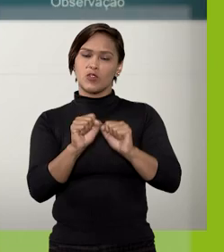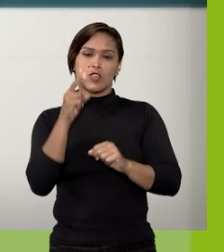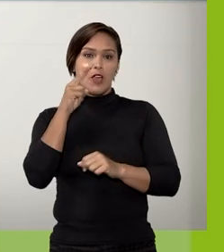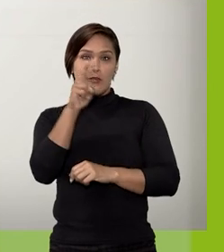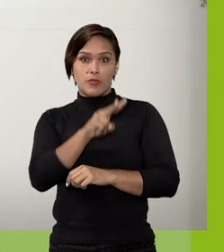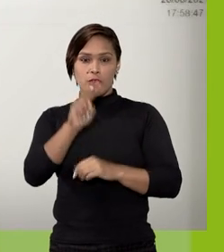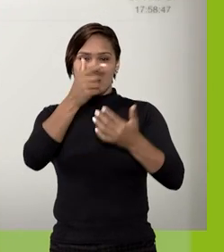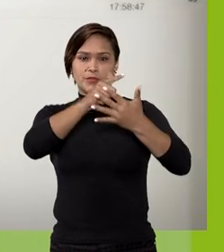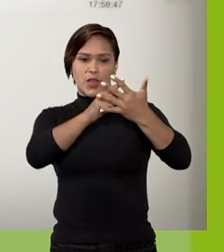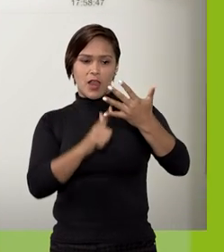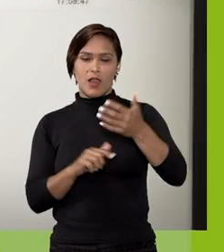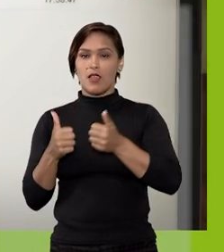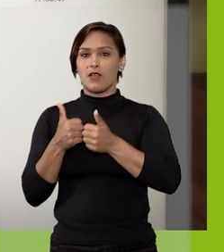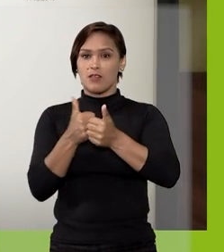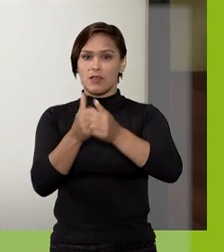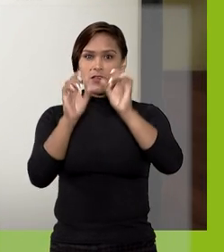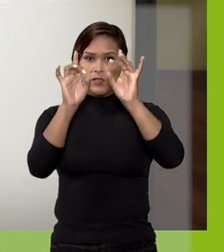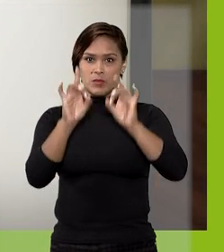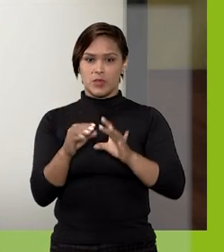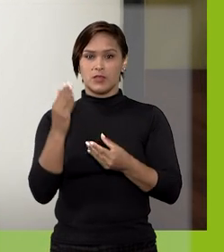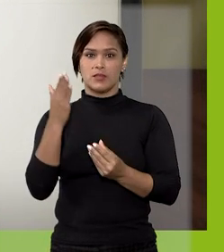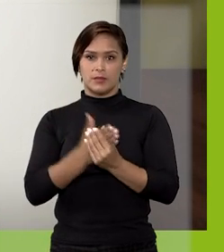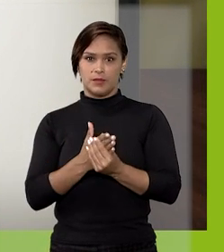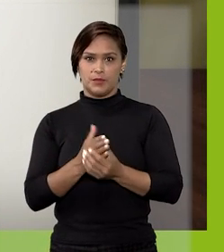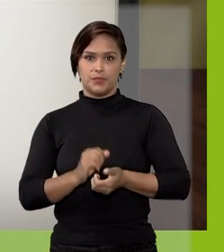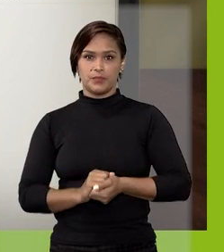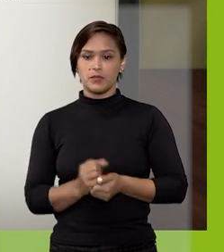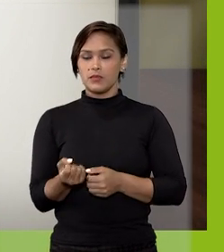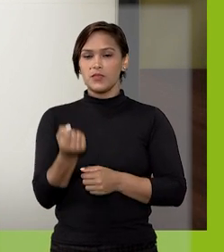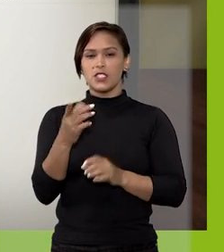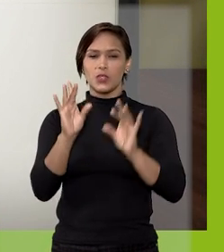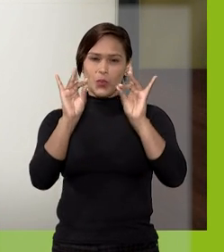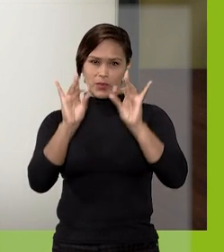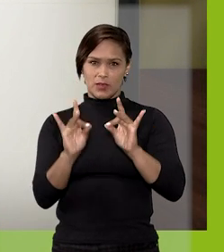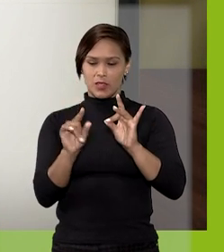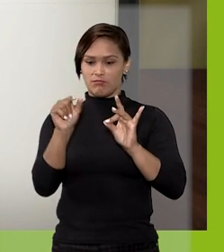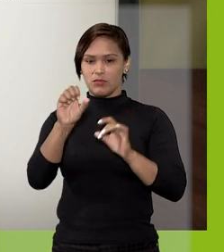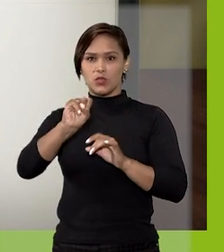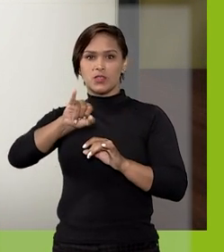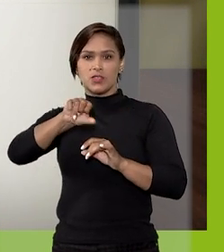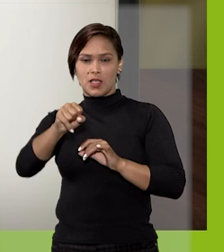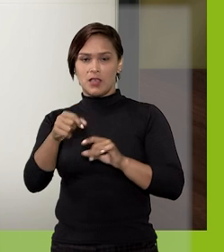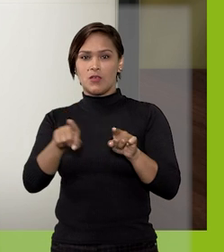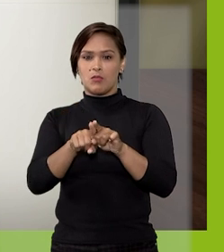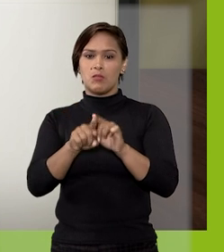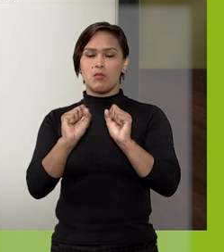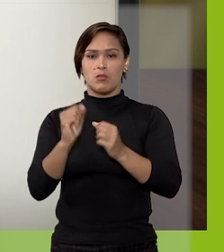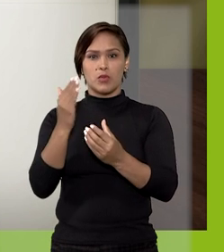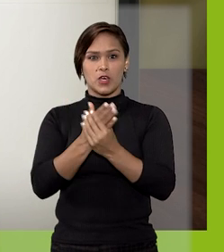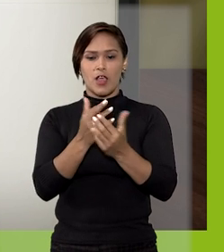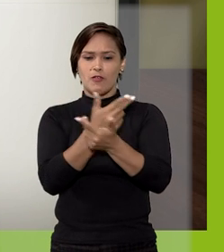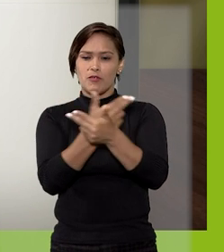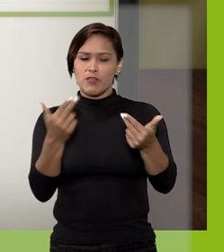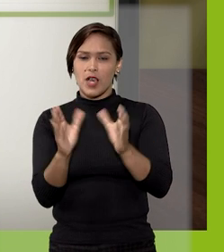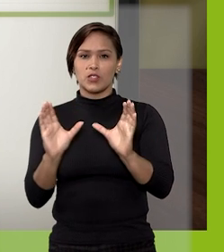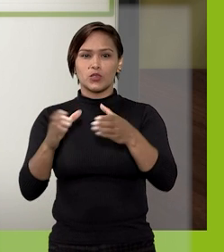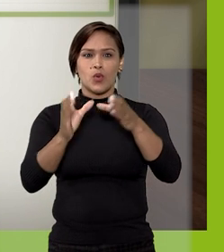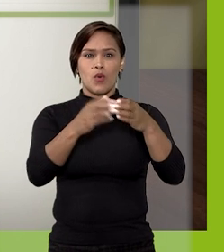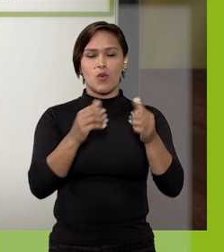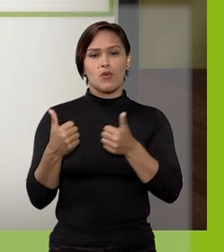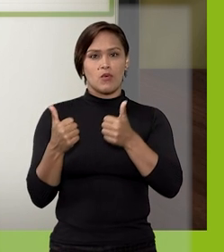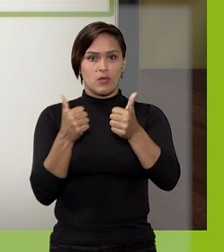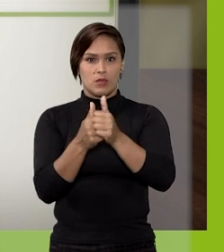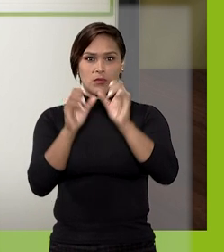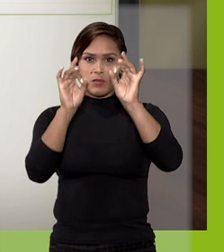você visualiza a lista de acompanhamento especial do processo. E um detalhe, no SEI, um processo pode fazer parte de vários grupos